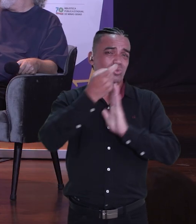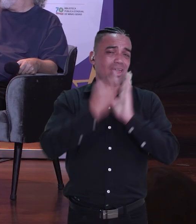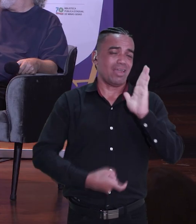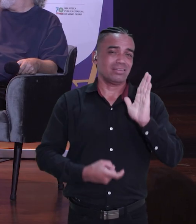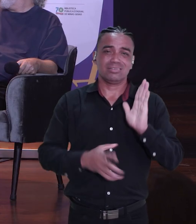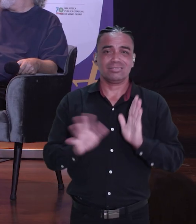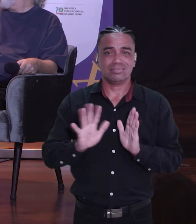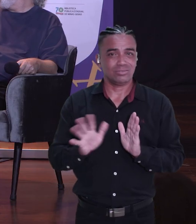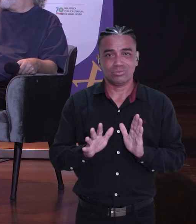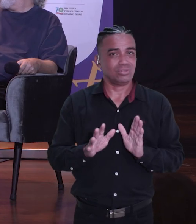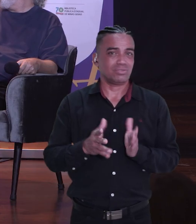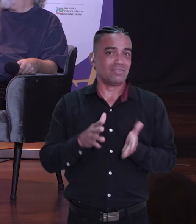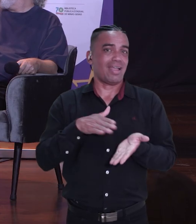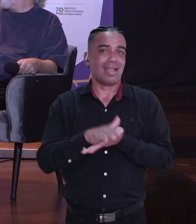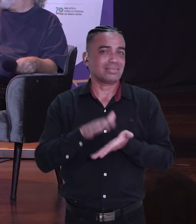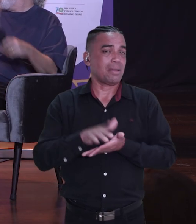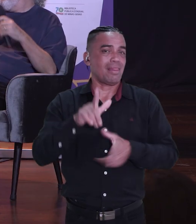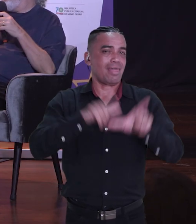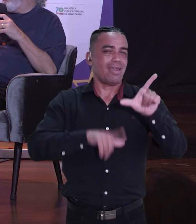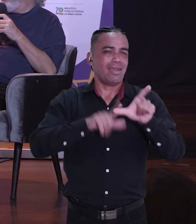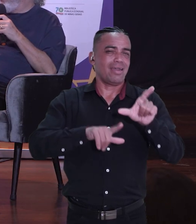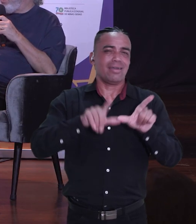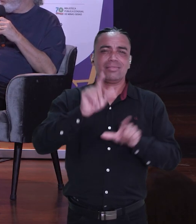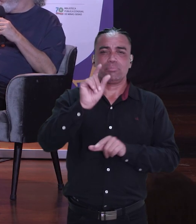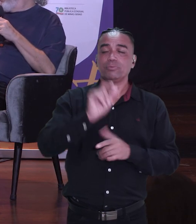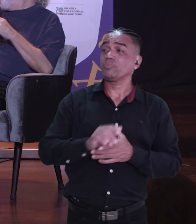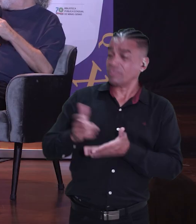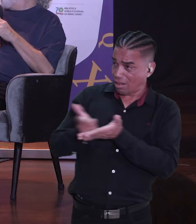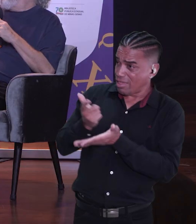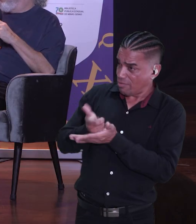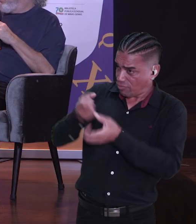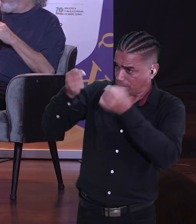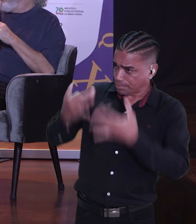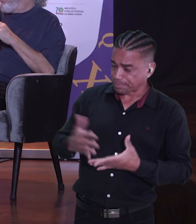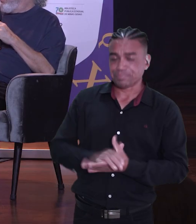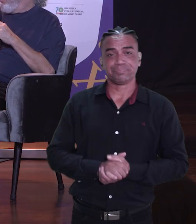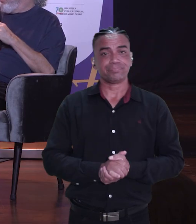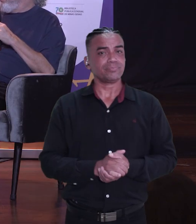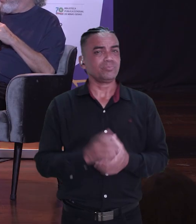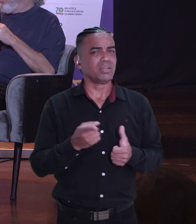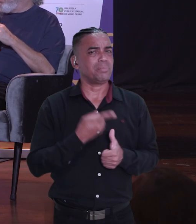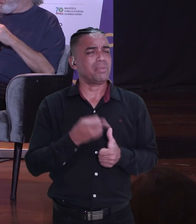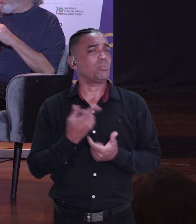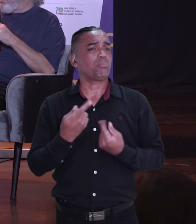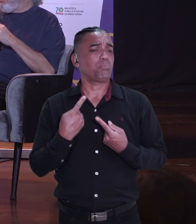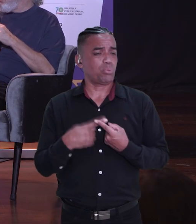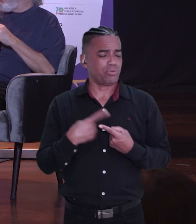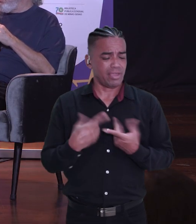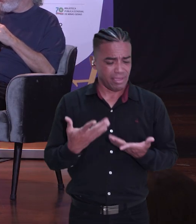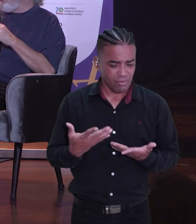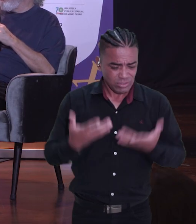e você vai economizar 15 ou 20 caracteres, né? Rui, vamos falar do livro, né? Vamos lá. Primeiro, por que